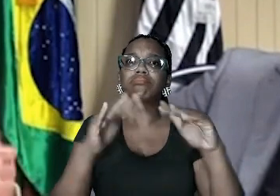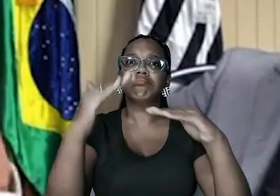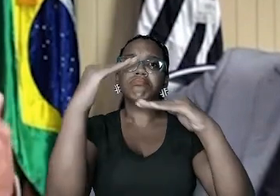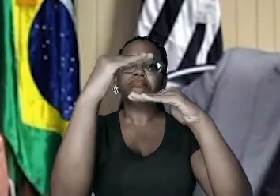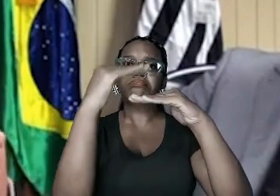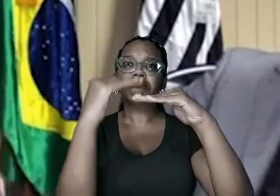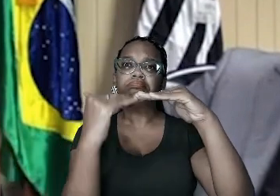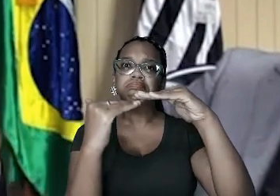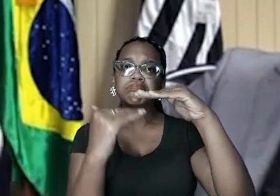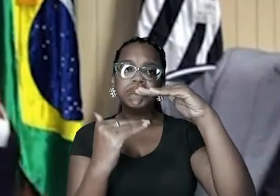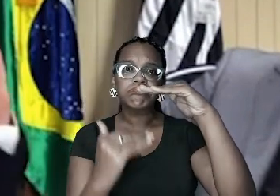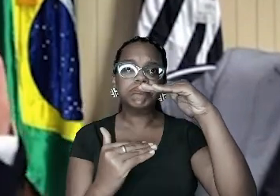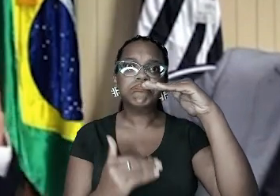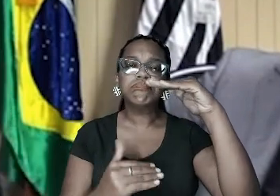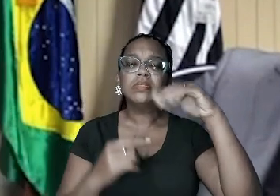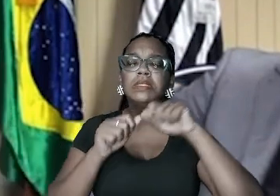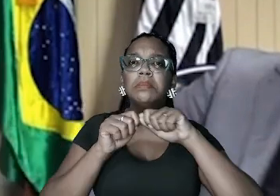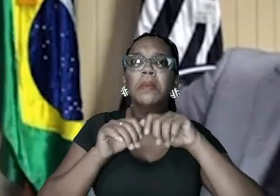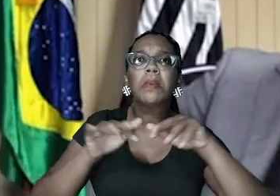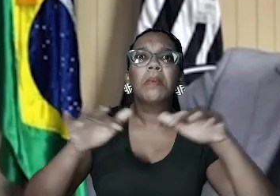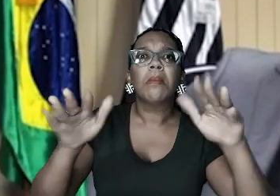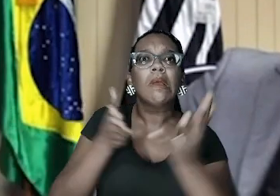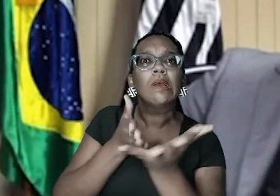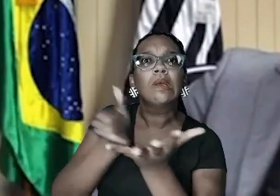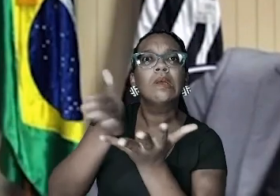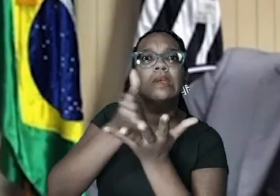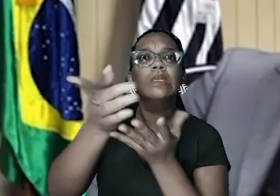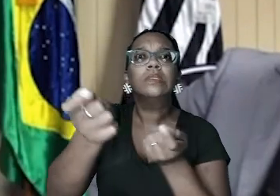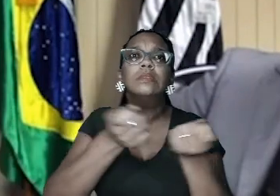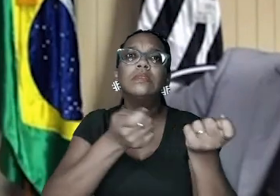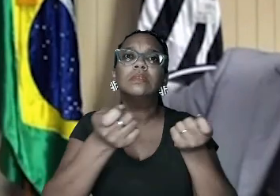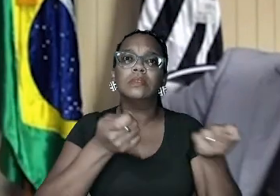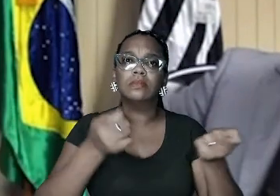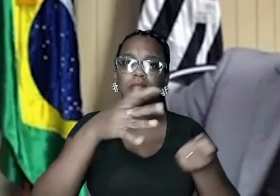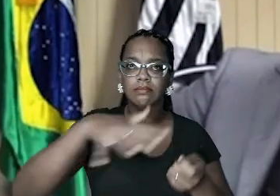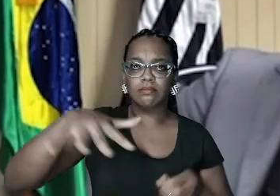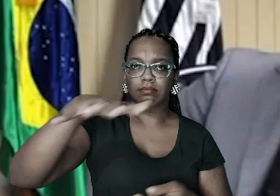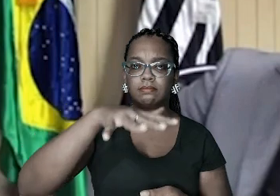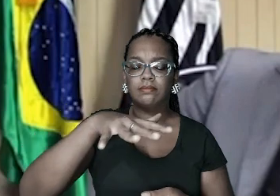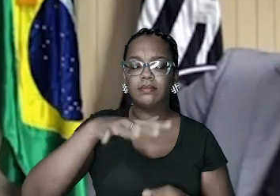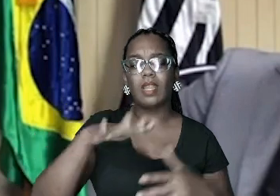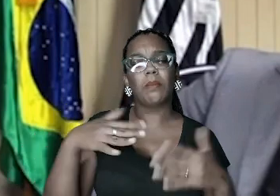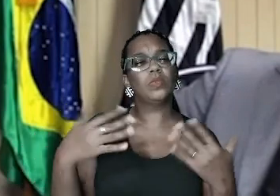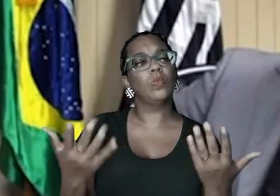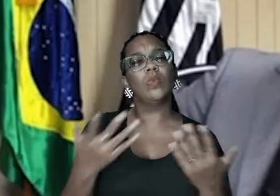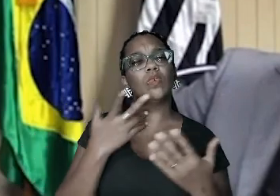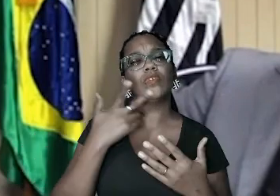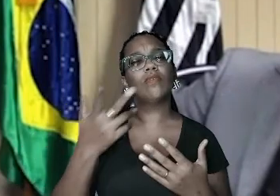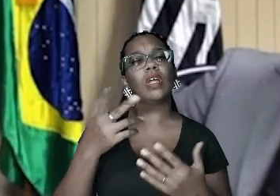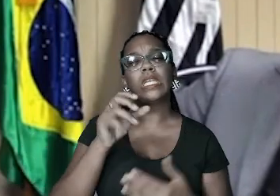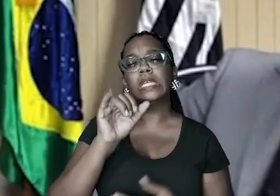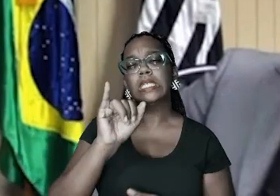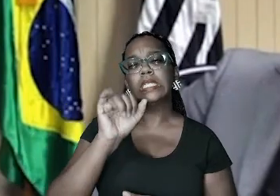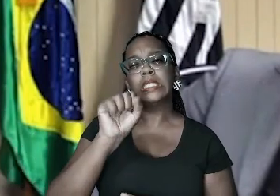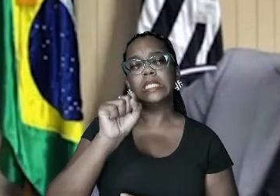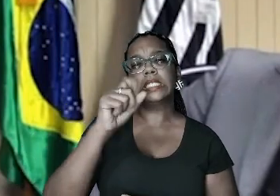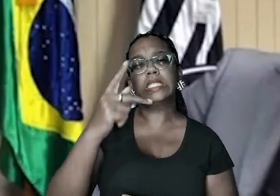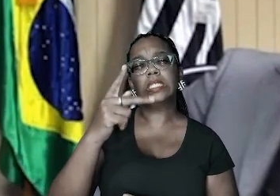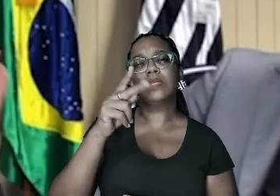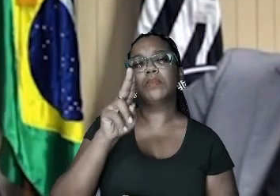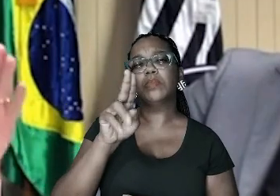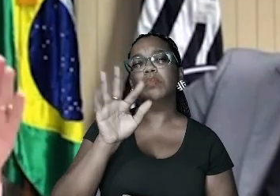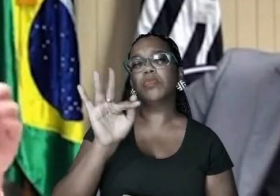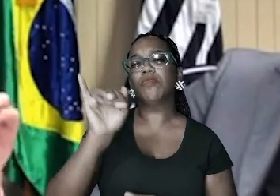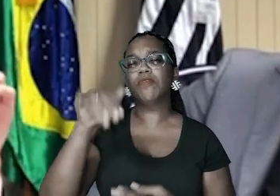É nesse tipo de livro que se colocam ofertas em camadas que se produzem determinados efeitos que se direciona ao mercado